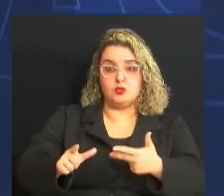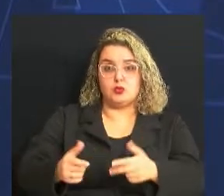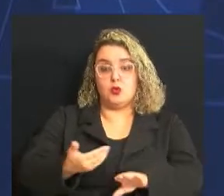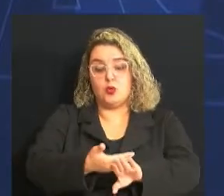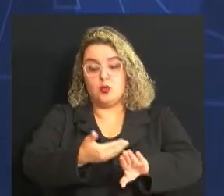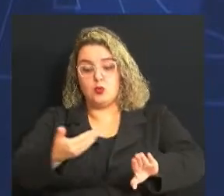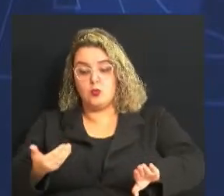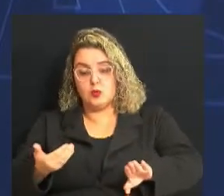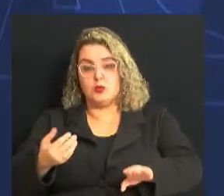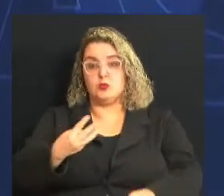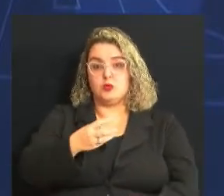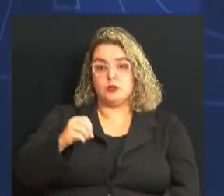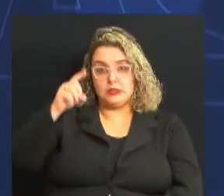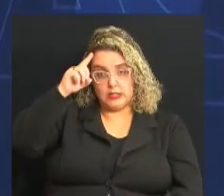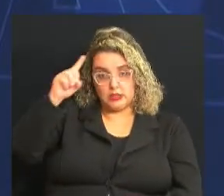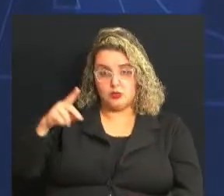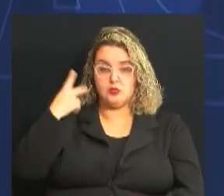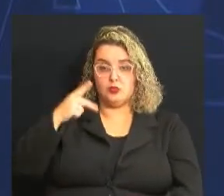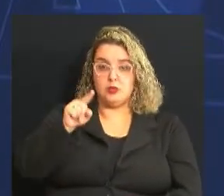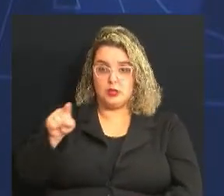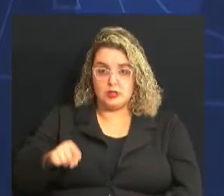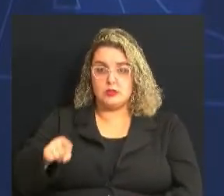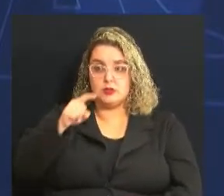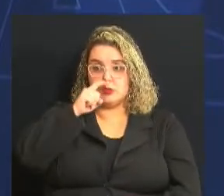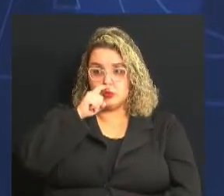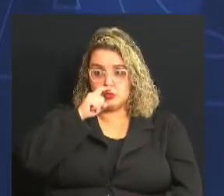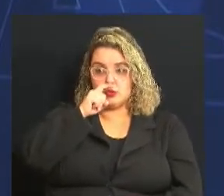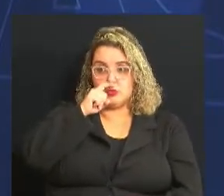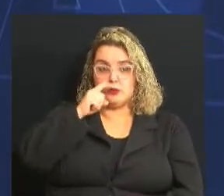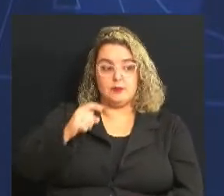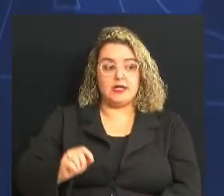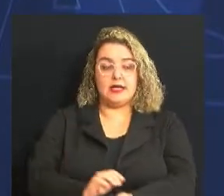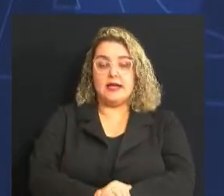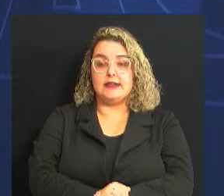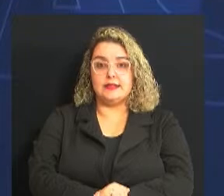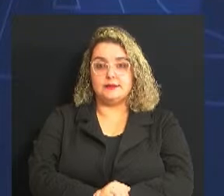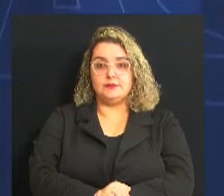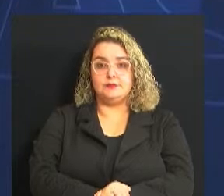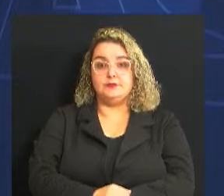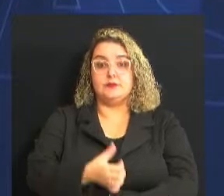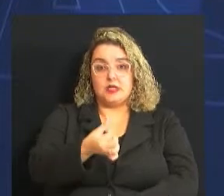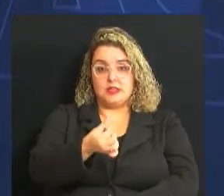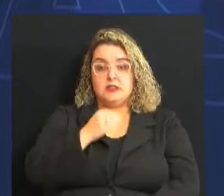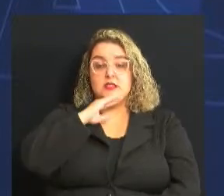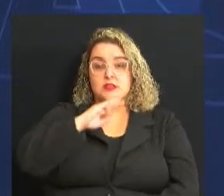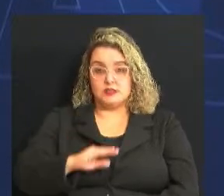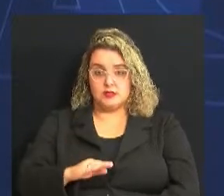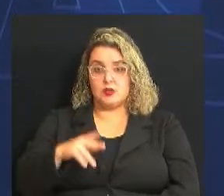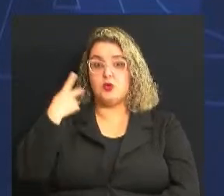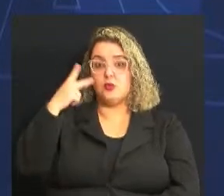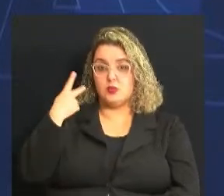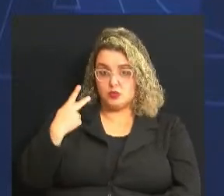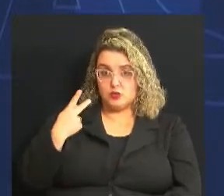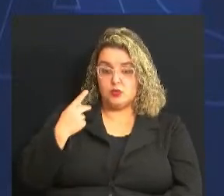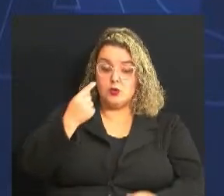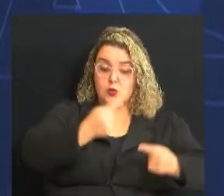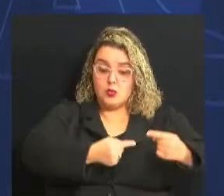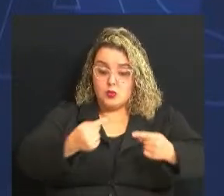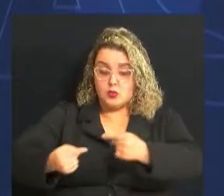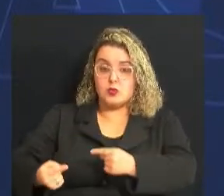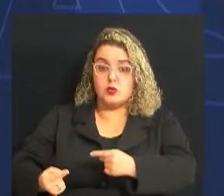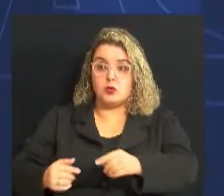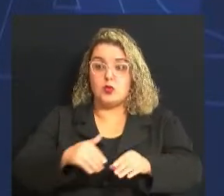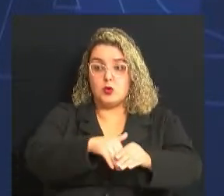por 30 dias do vereador Zé Carlos. E a partir das 6 horas da tarde, os vereadores vão discutir e